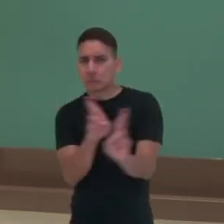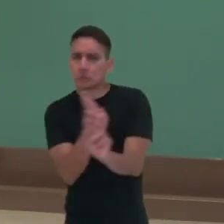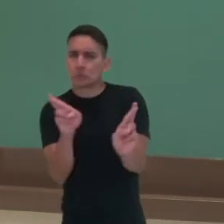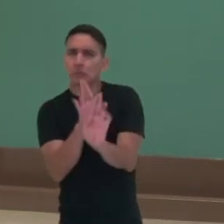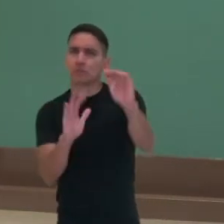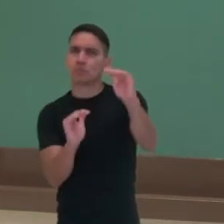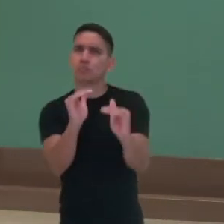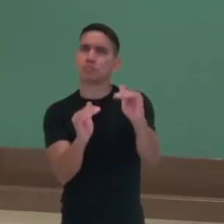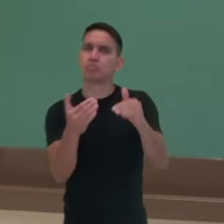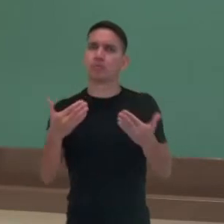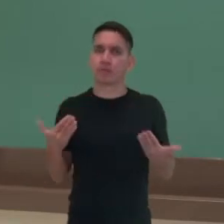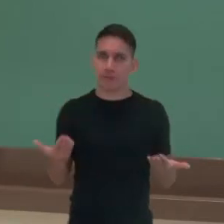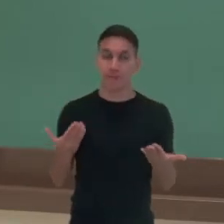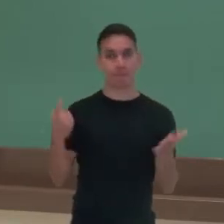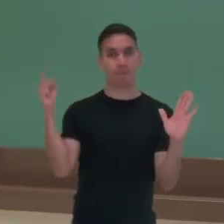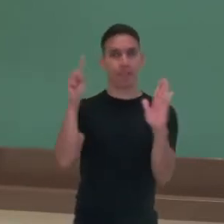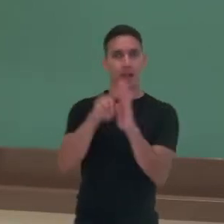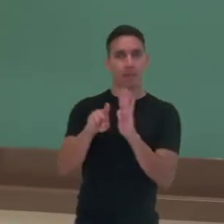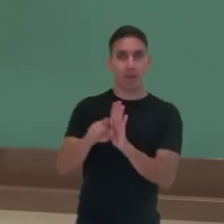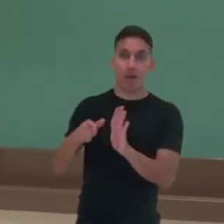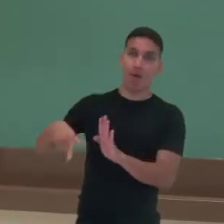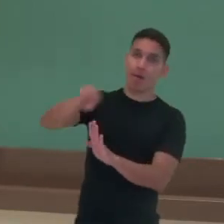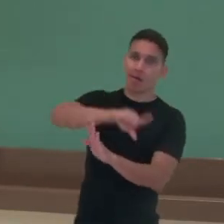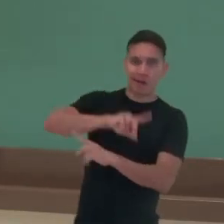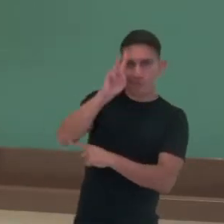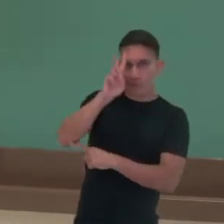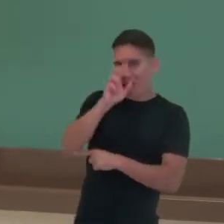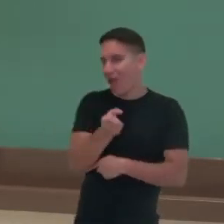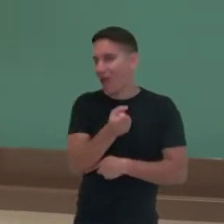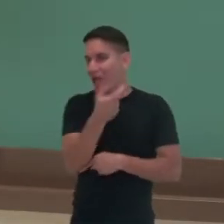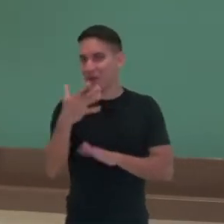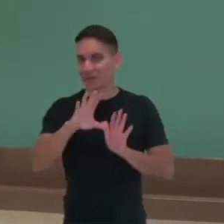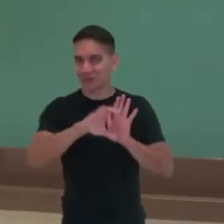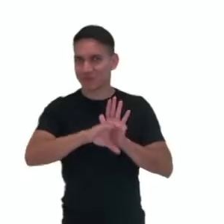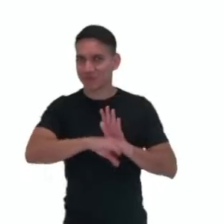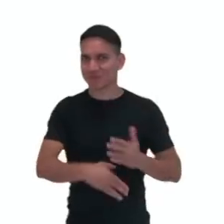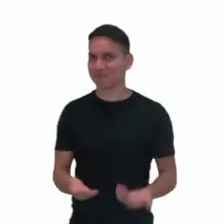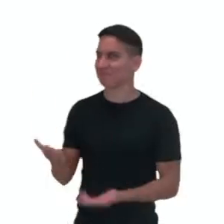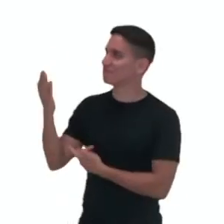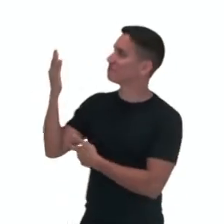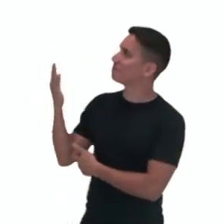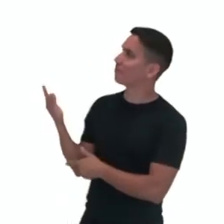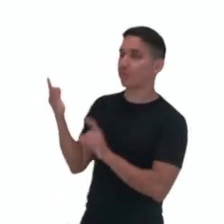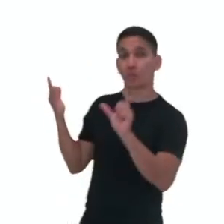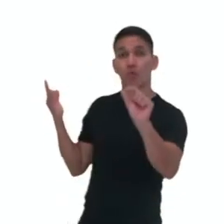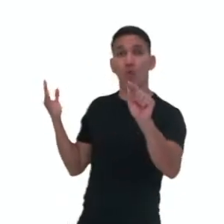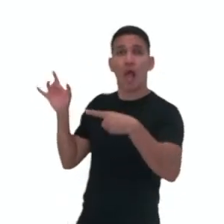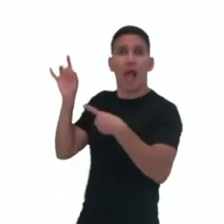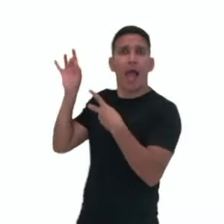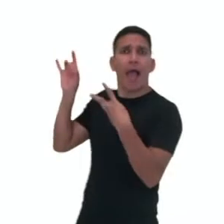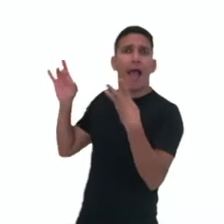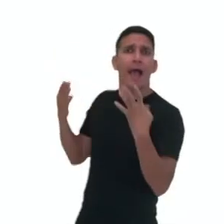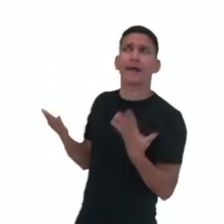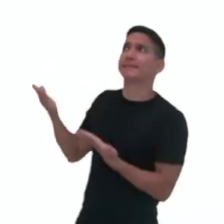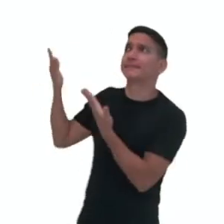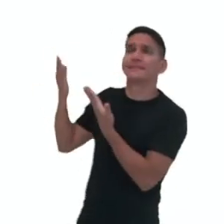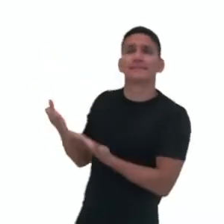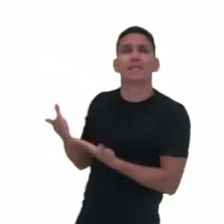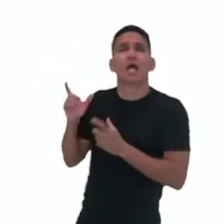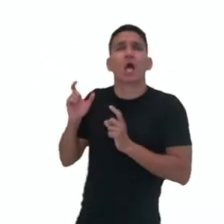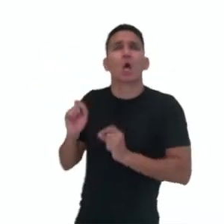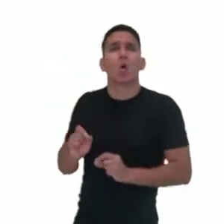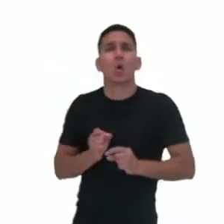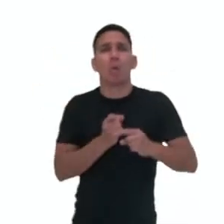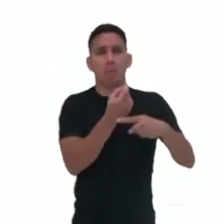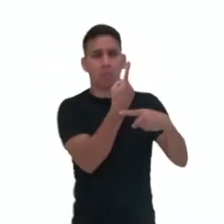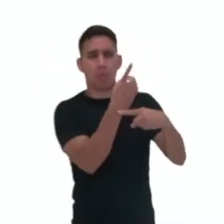proporcionais? Então, vamos relembrar alguns conceitos? Veja, o que cada uma dessas razões tem em